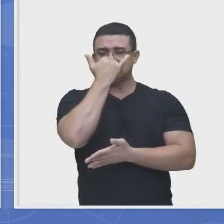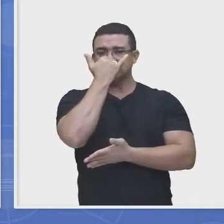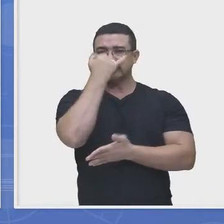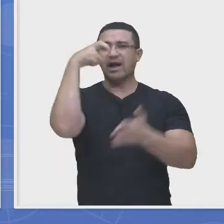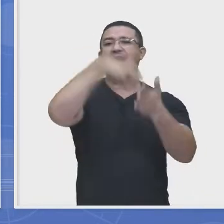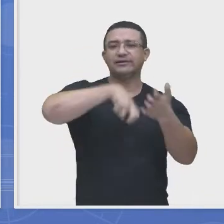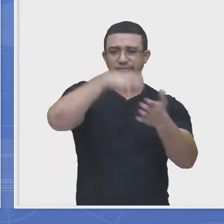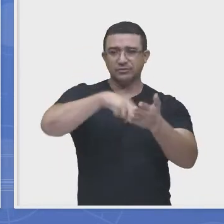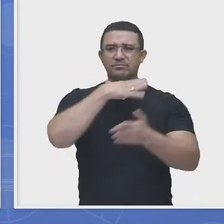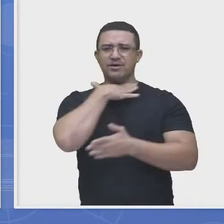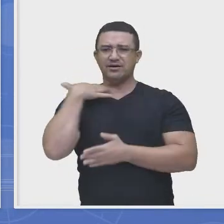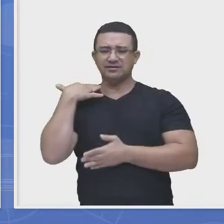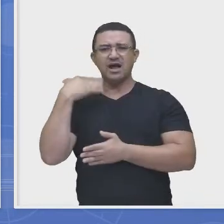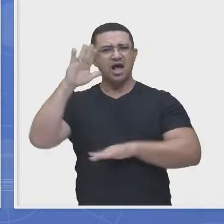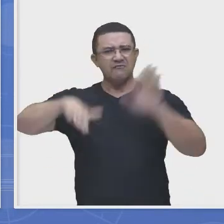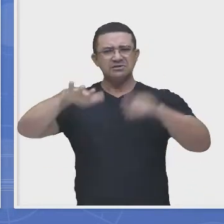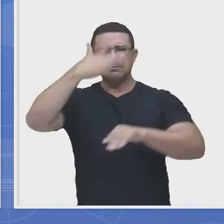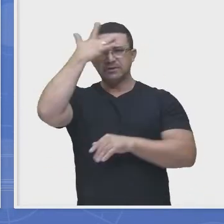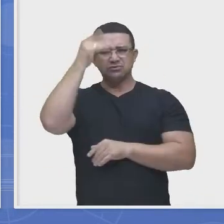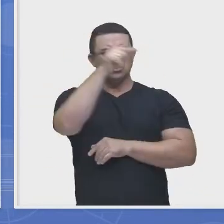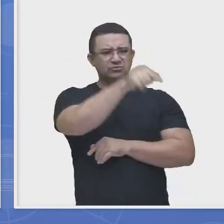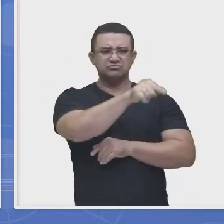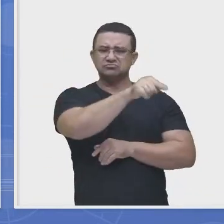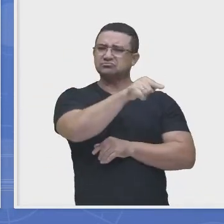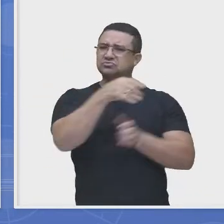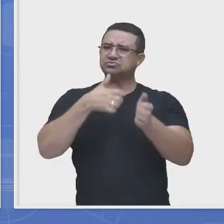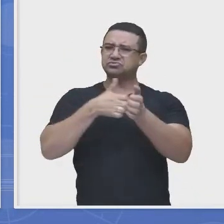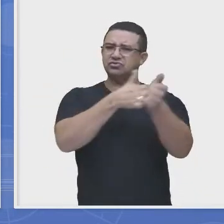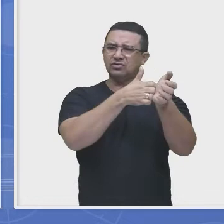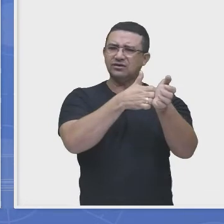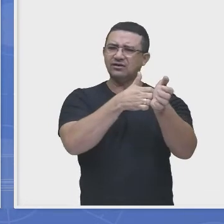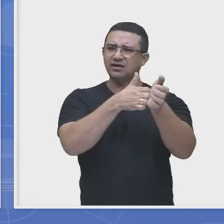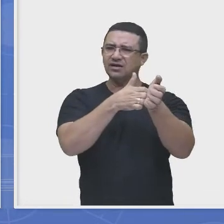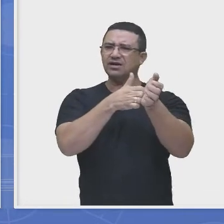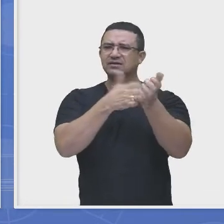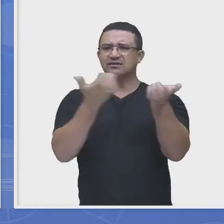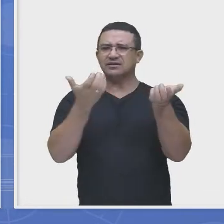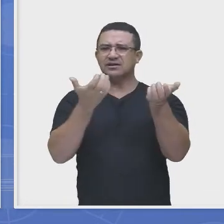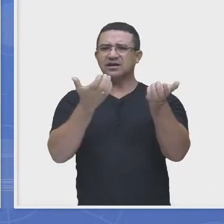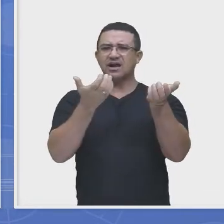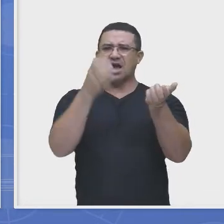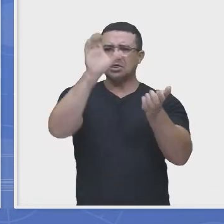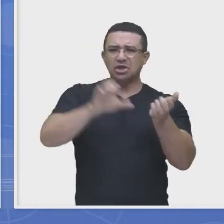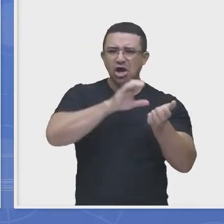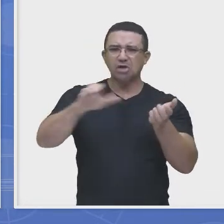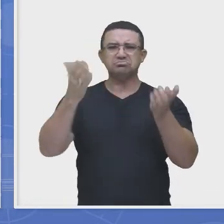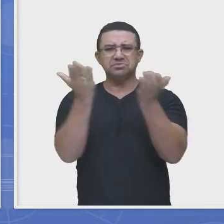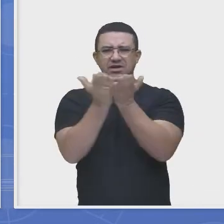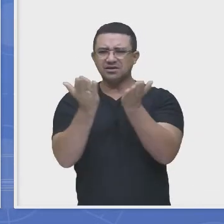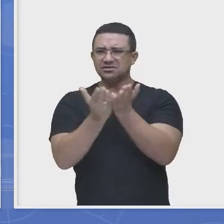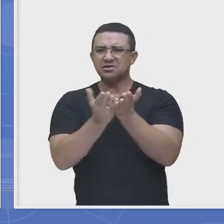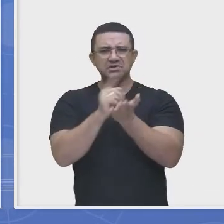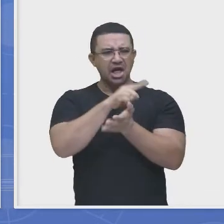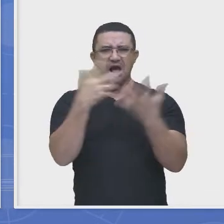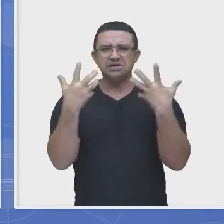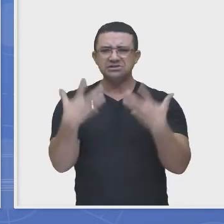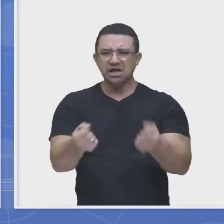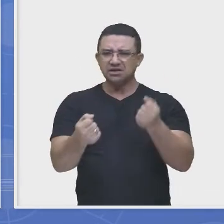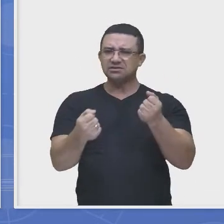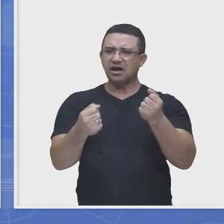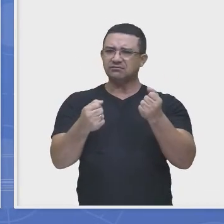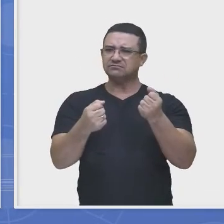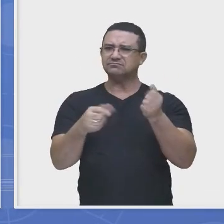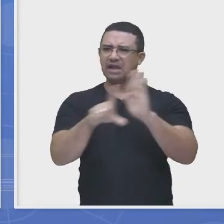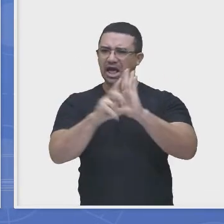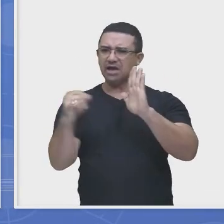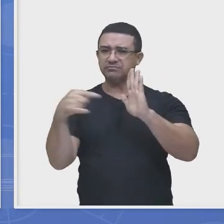que é cristã, de repente, e que se depara com essa situação. É algo contraditório, certo? E olha só, e